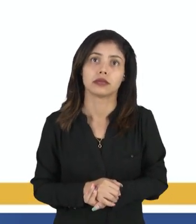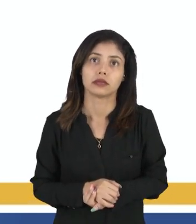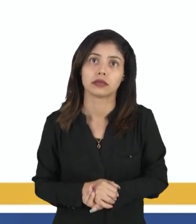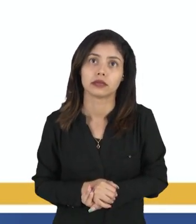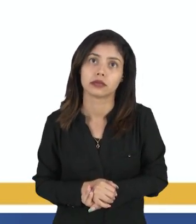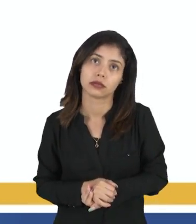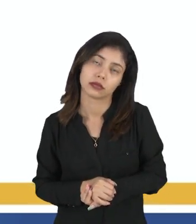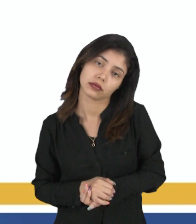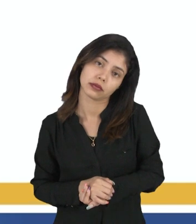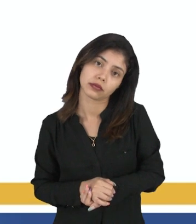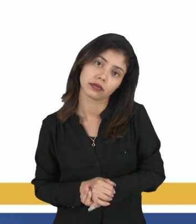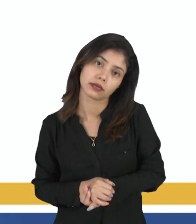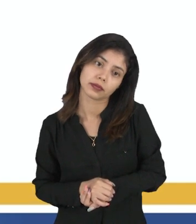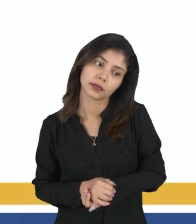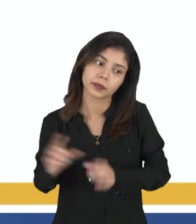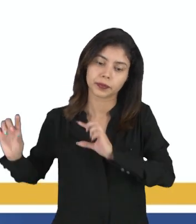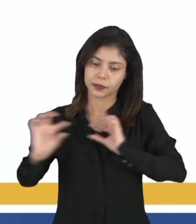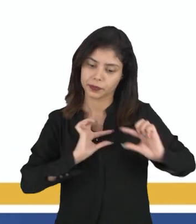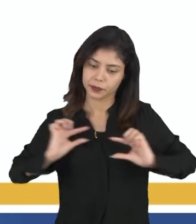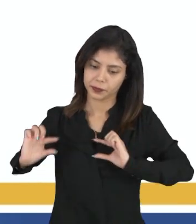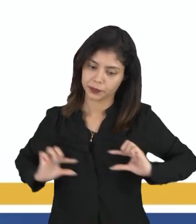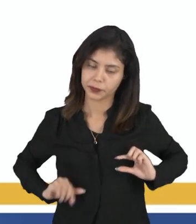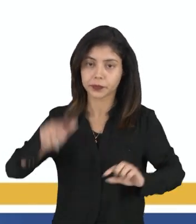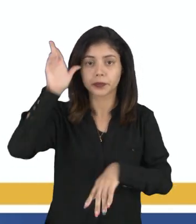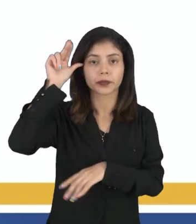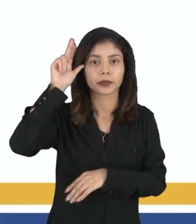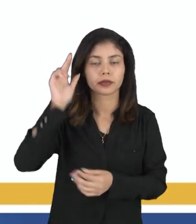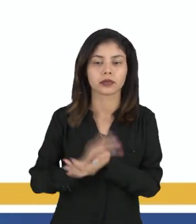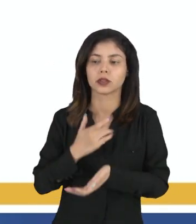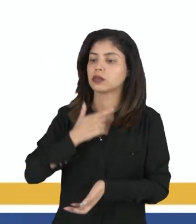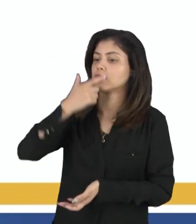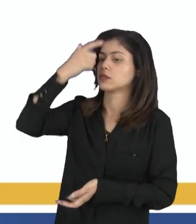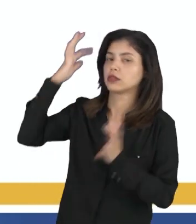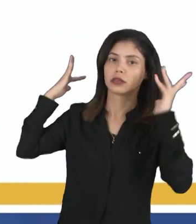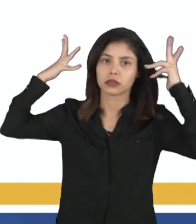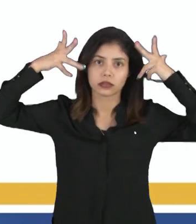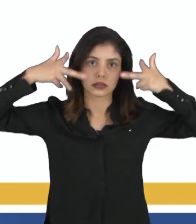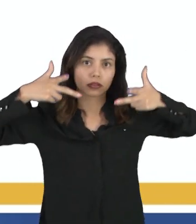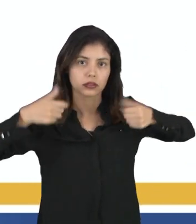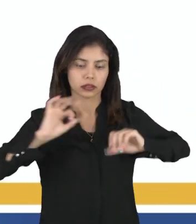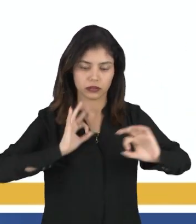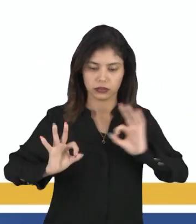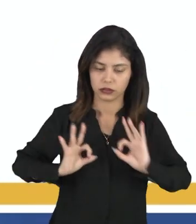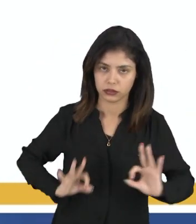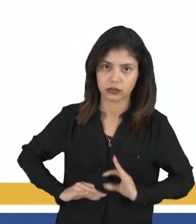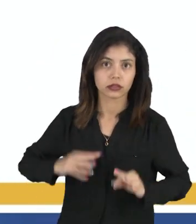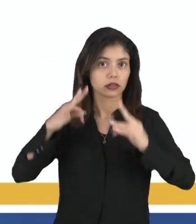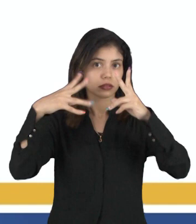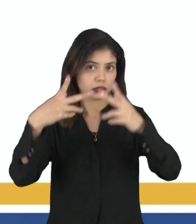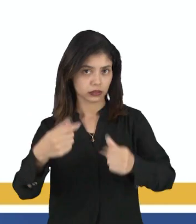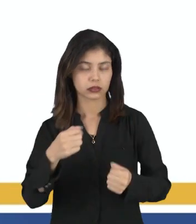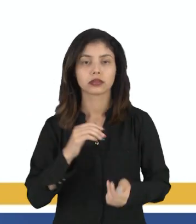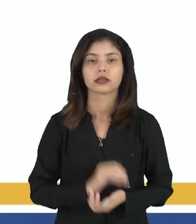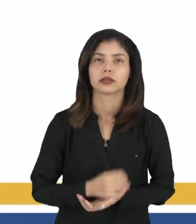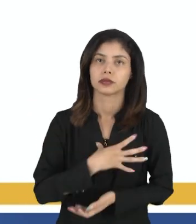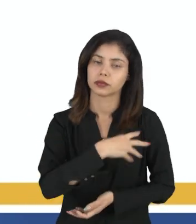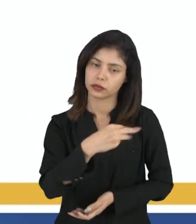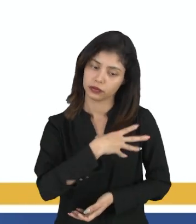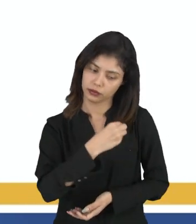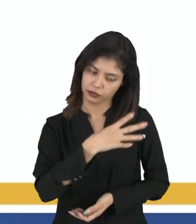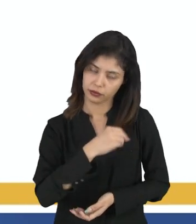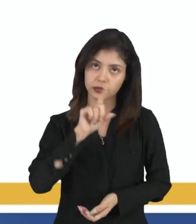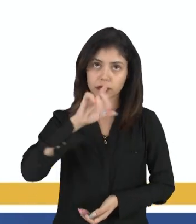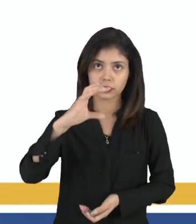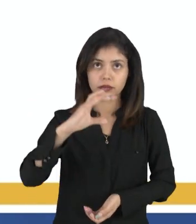por exemplo, as zebras, né, as girafas, leões, onças. Todos esses animais estão